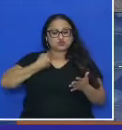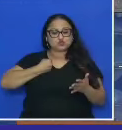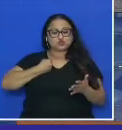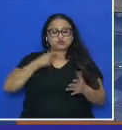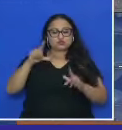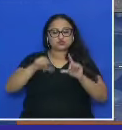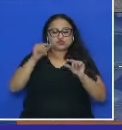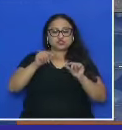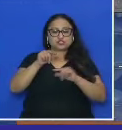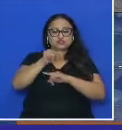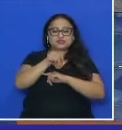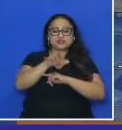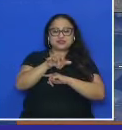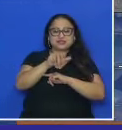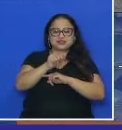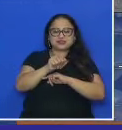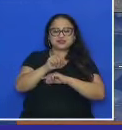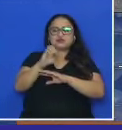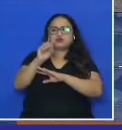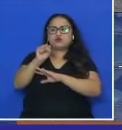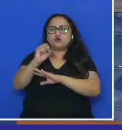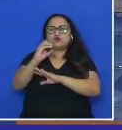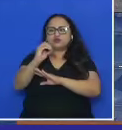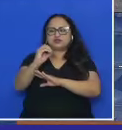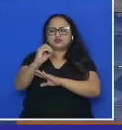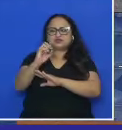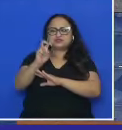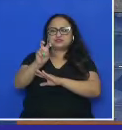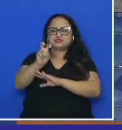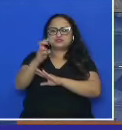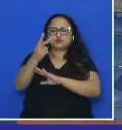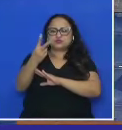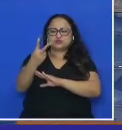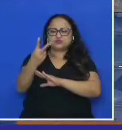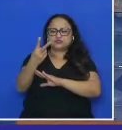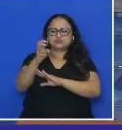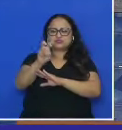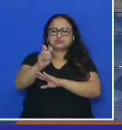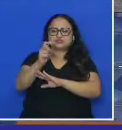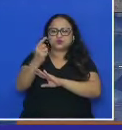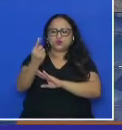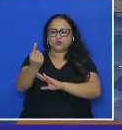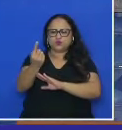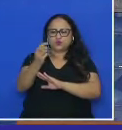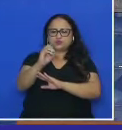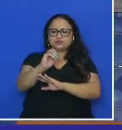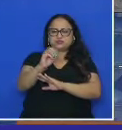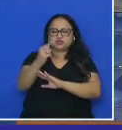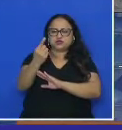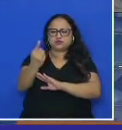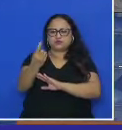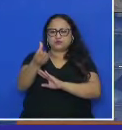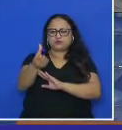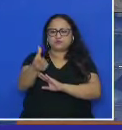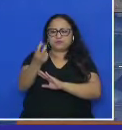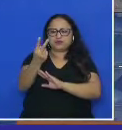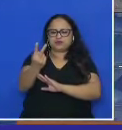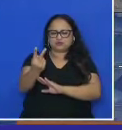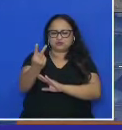dezenas sorteadas na quina foram 80, 52, 51, 01